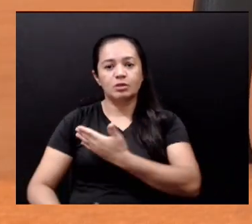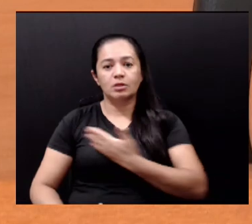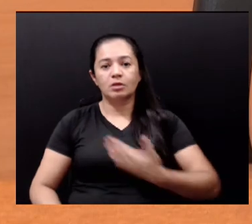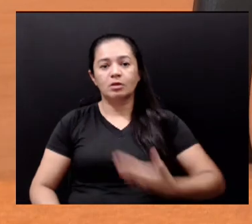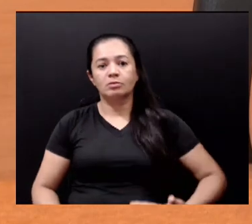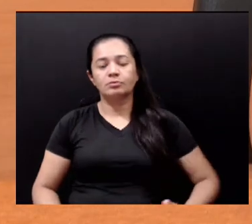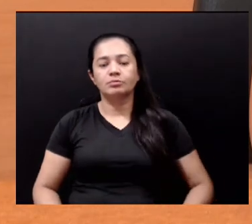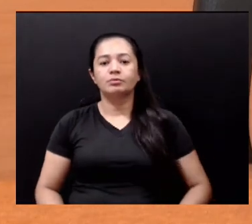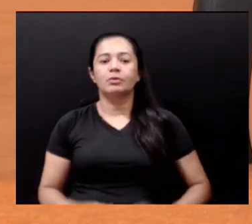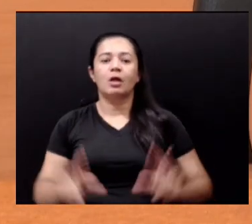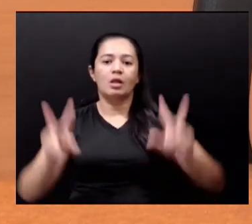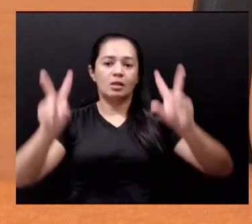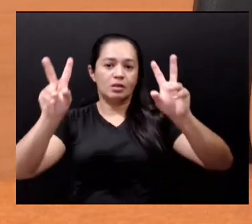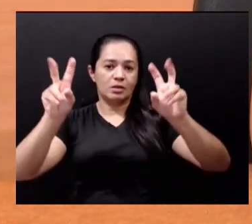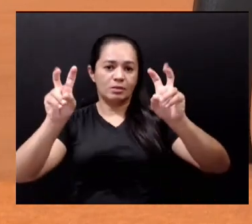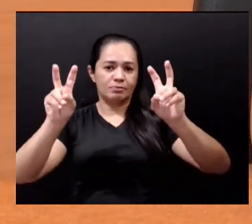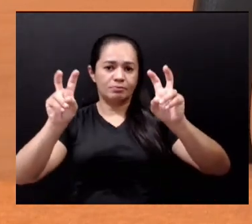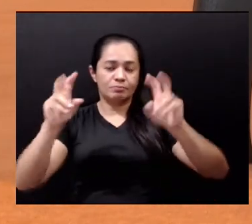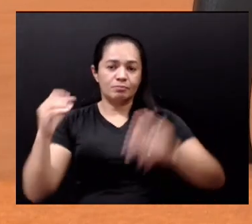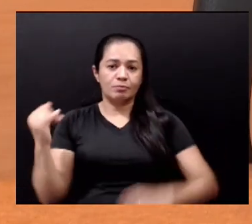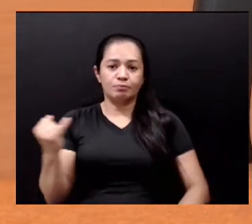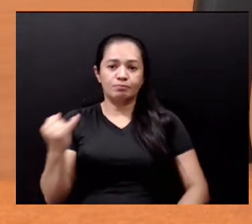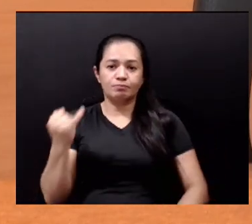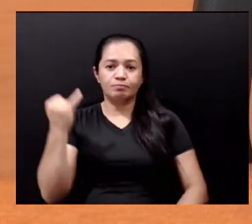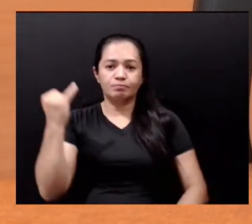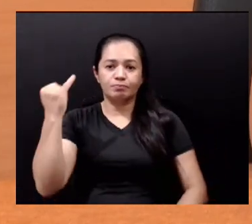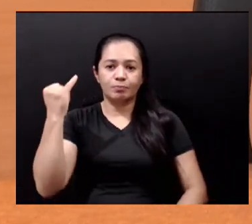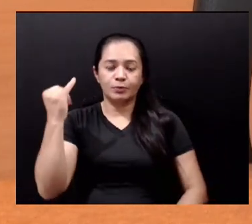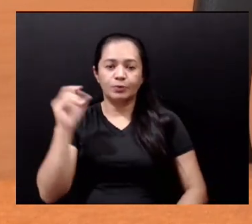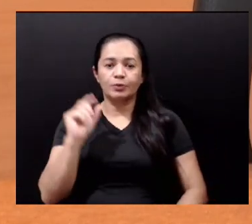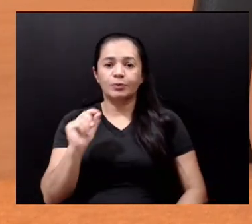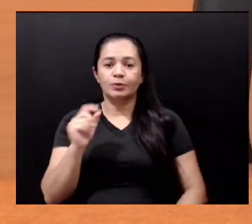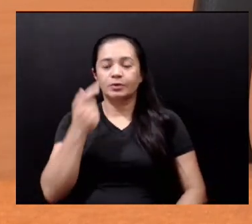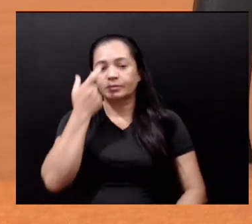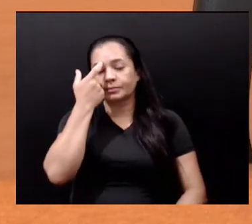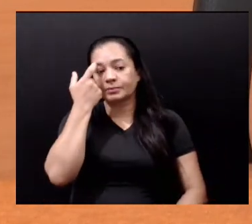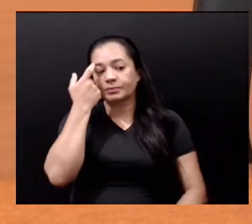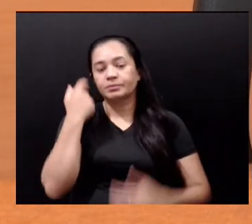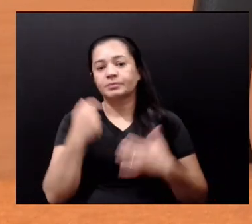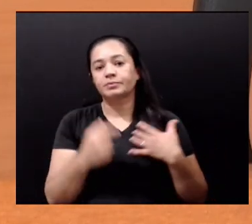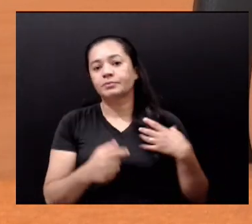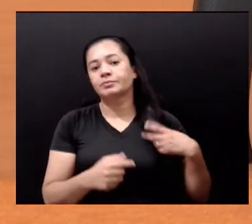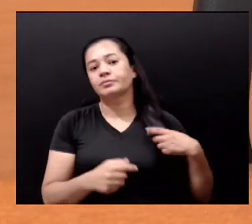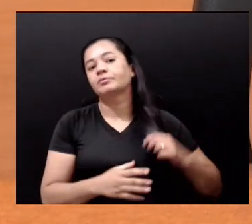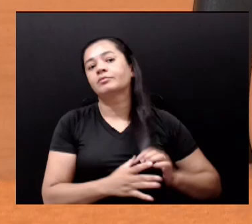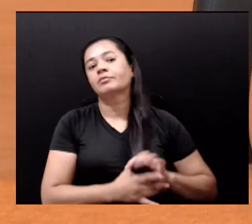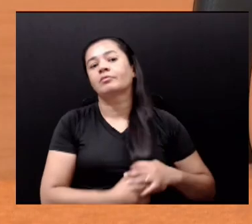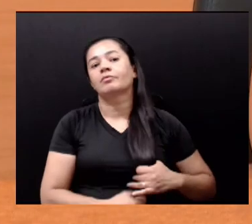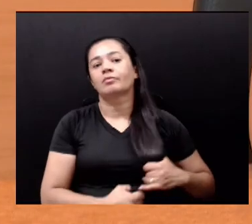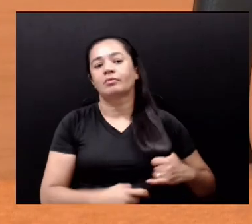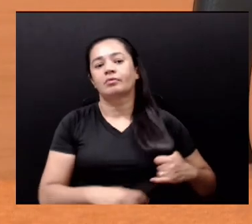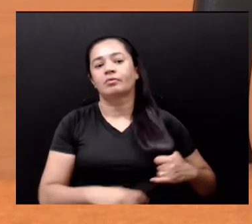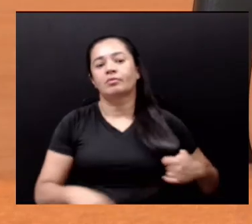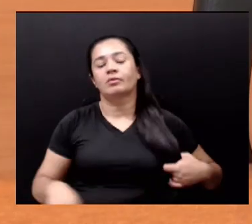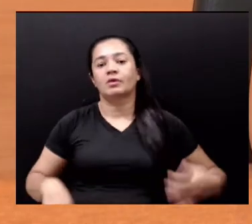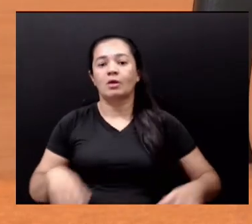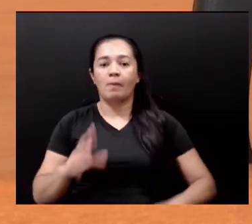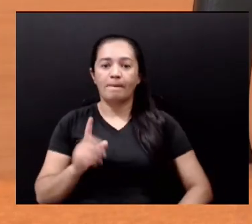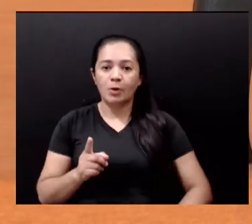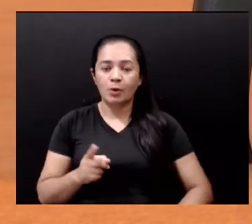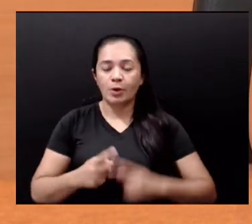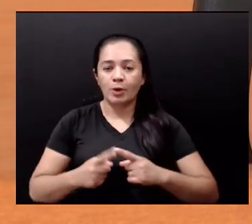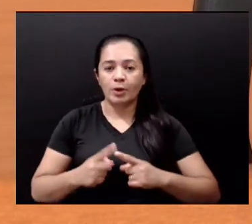tema extremamente relevante. A chamada da atividade foi a violência contra a mulher, da exaustão